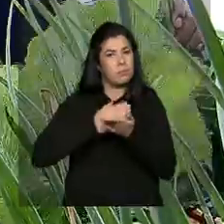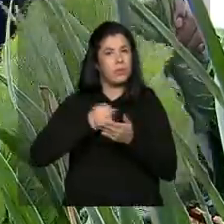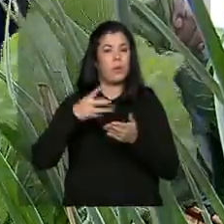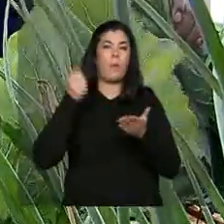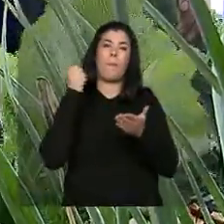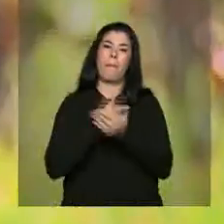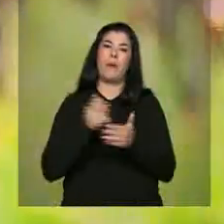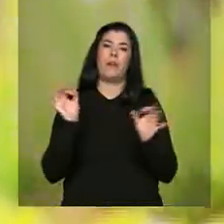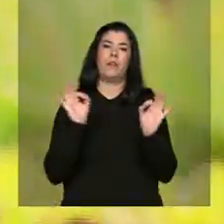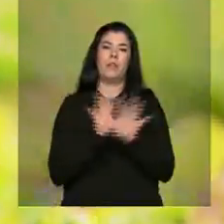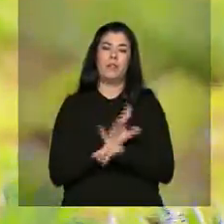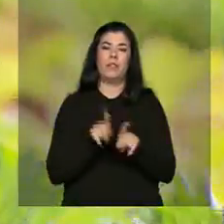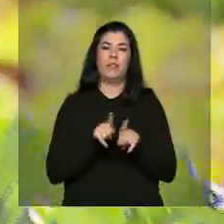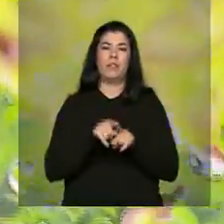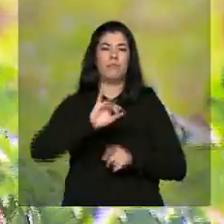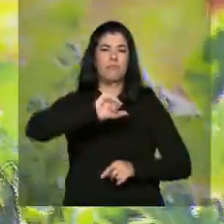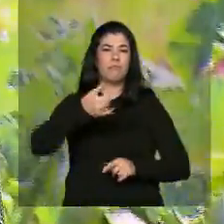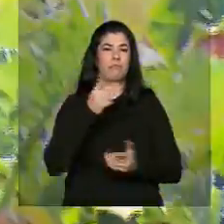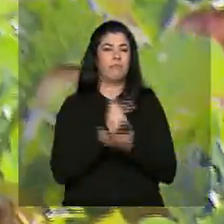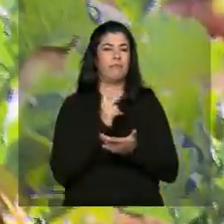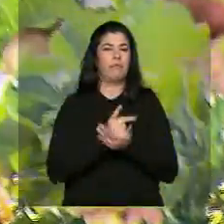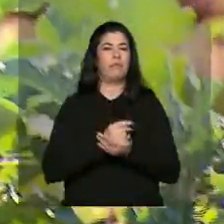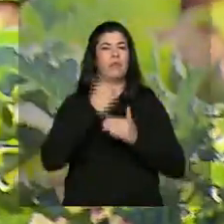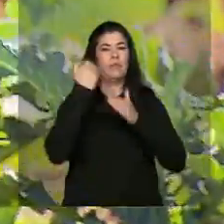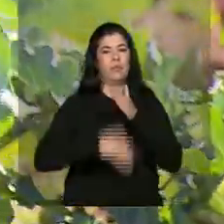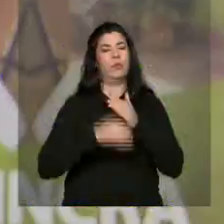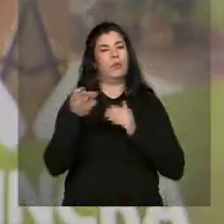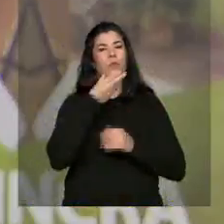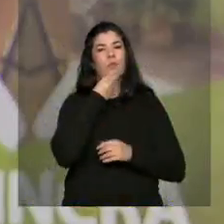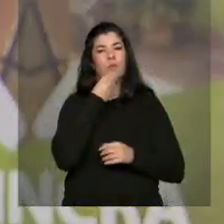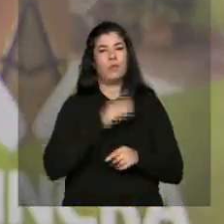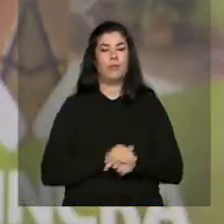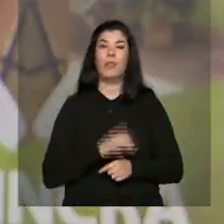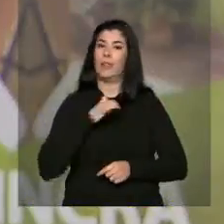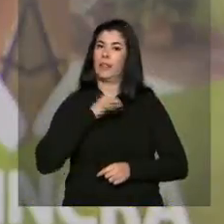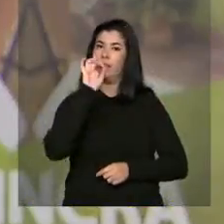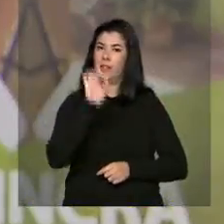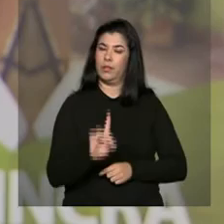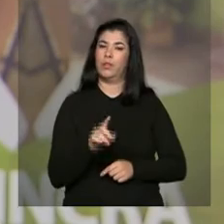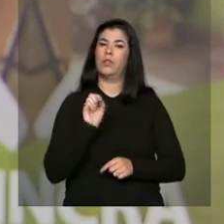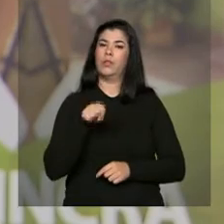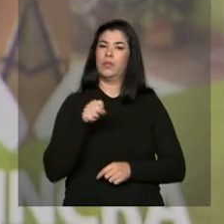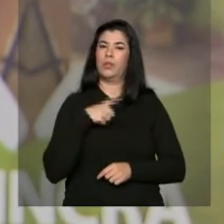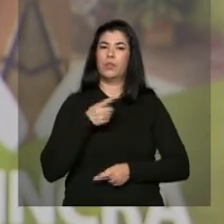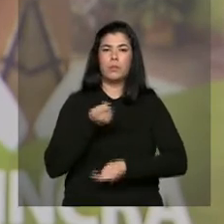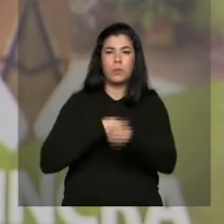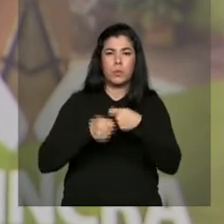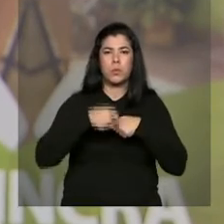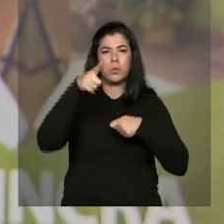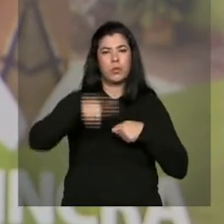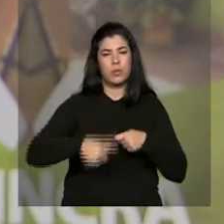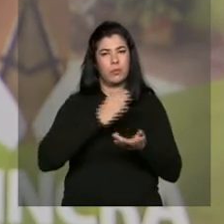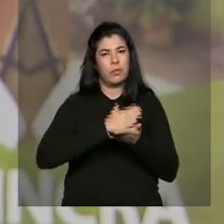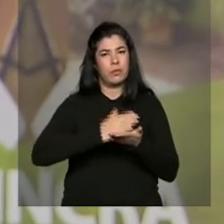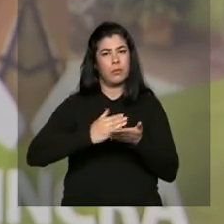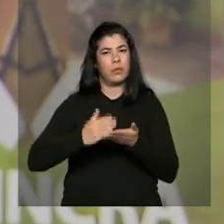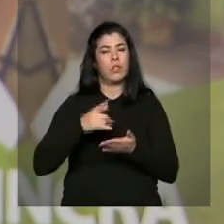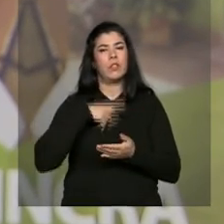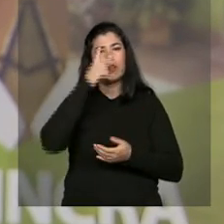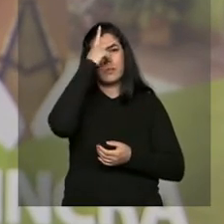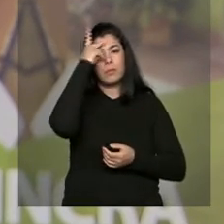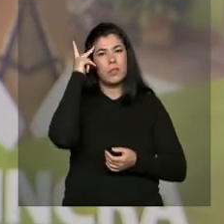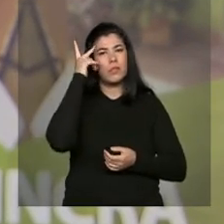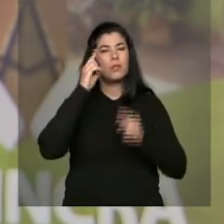liquidação da dívida e aproveitar o mesmo desconto de Joaquim. Tem direito à renegociação da dívida os assentados da